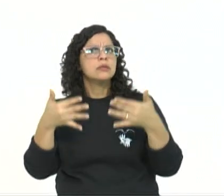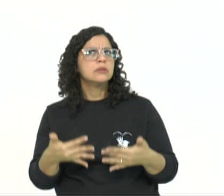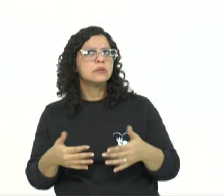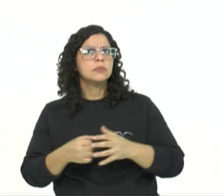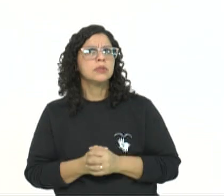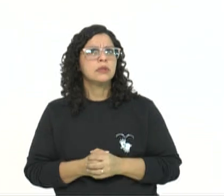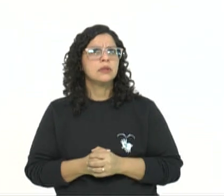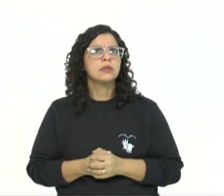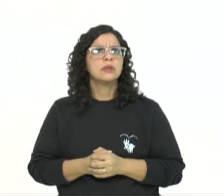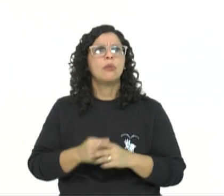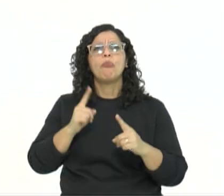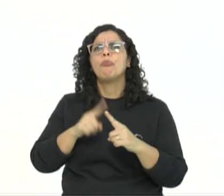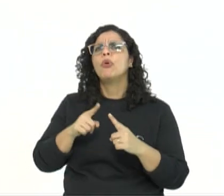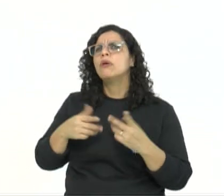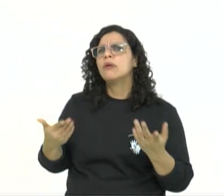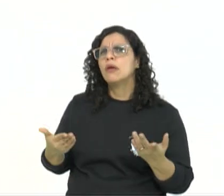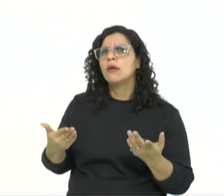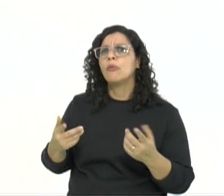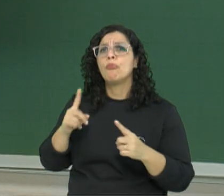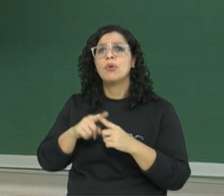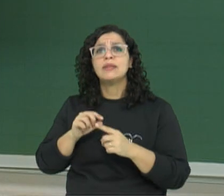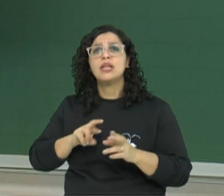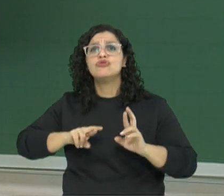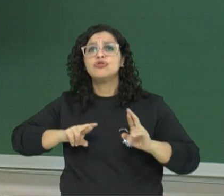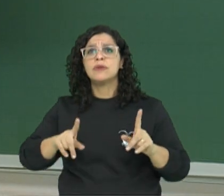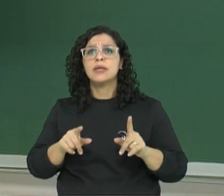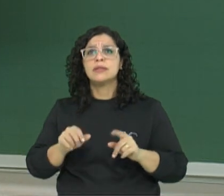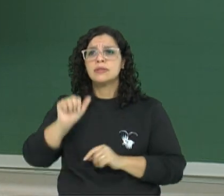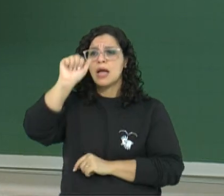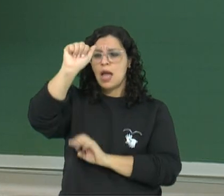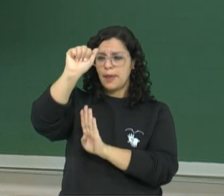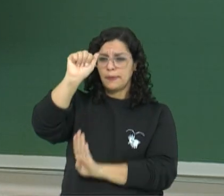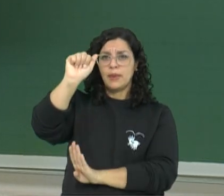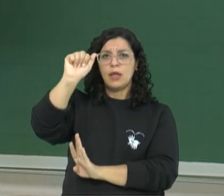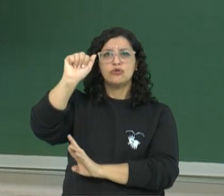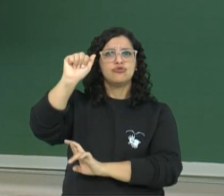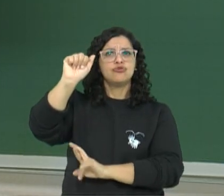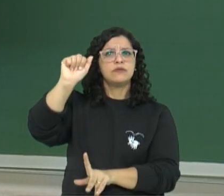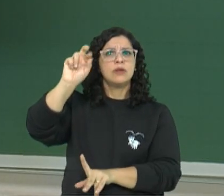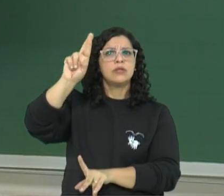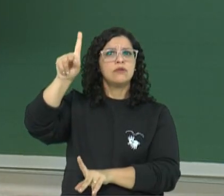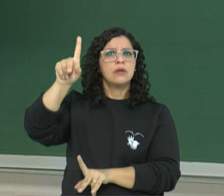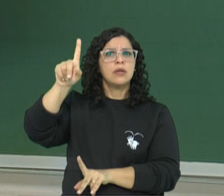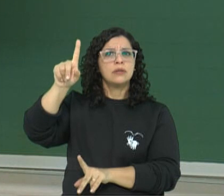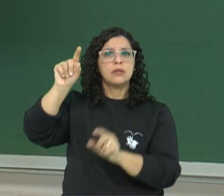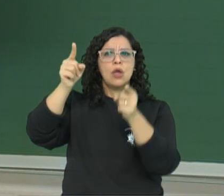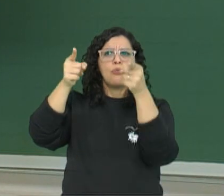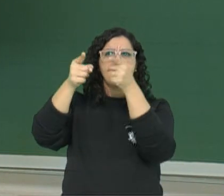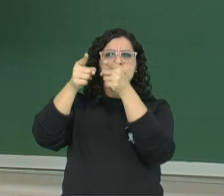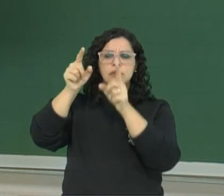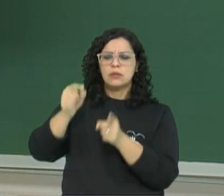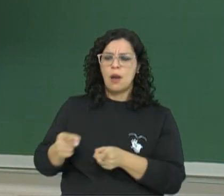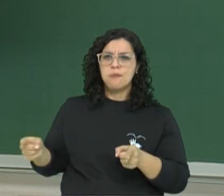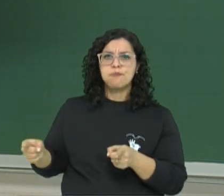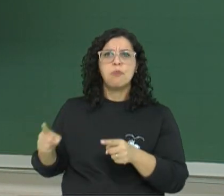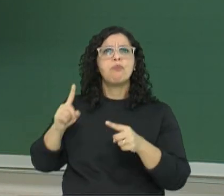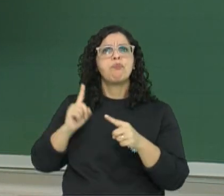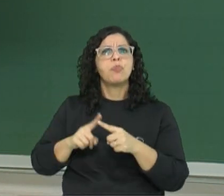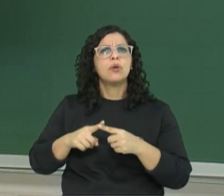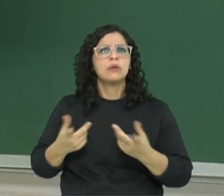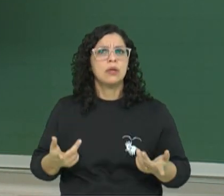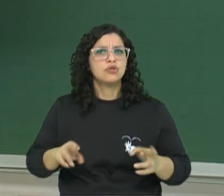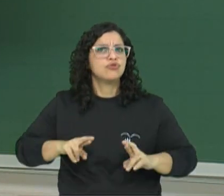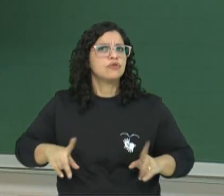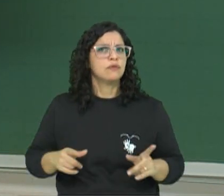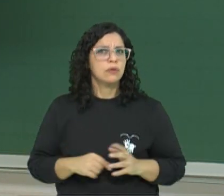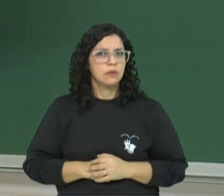Justifica-se principalmente pelo. Então, por que existe essa diferença de largura, né, entre a base inferior e